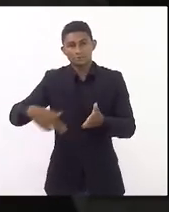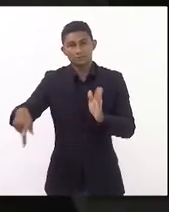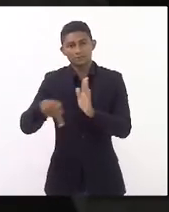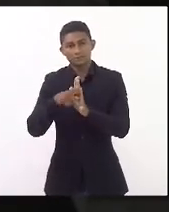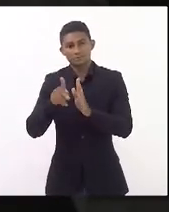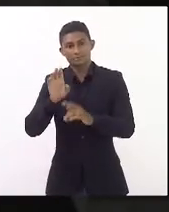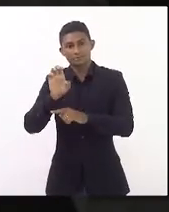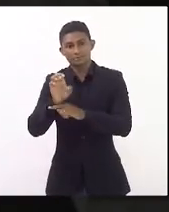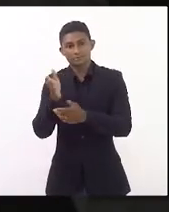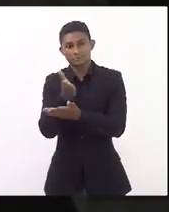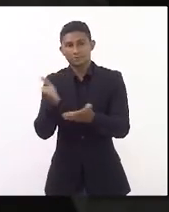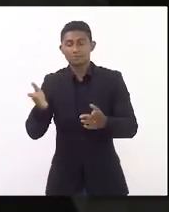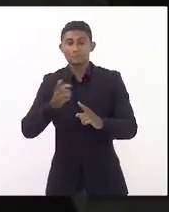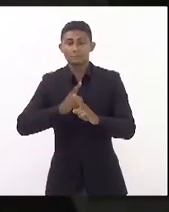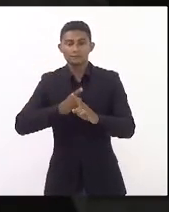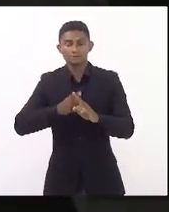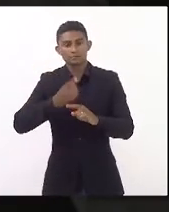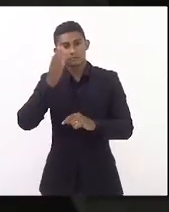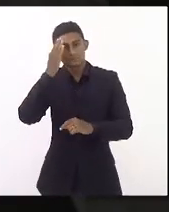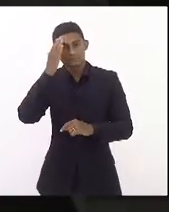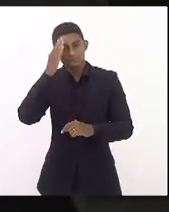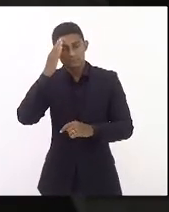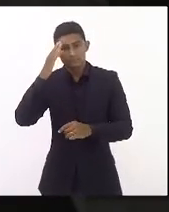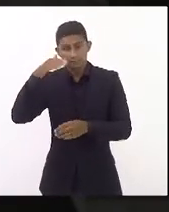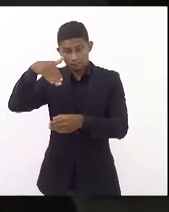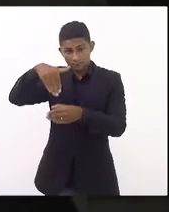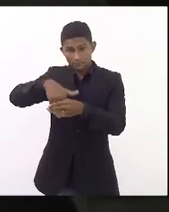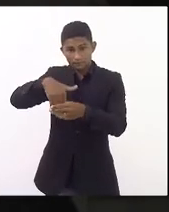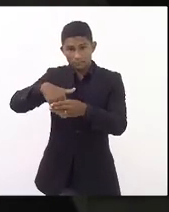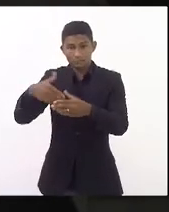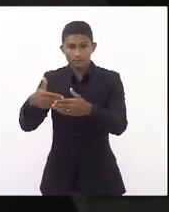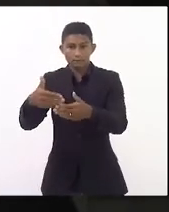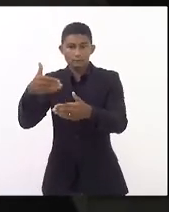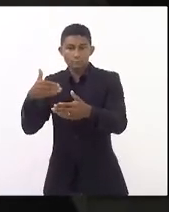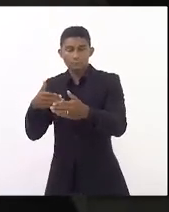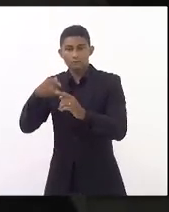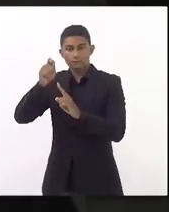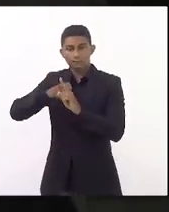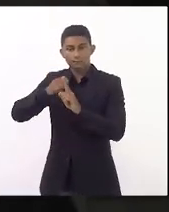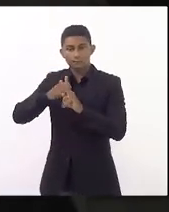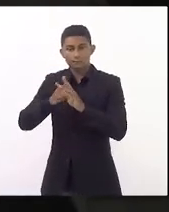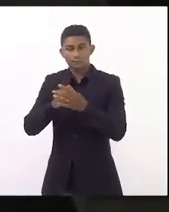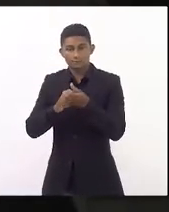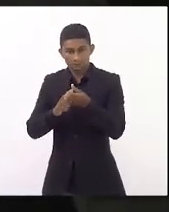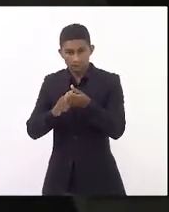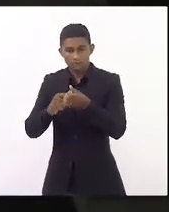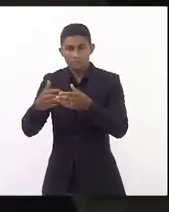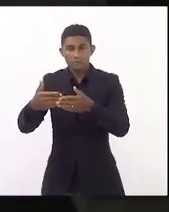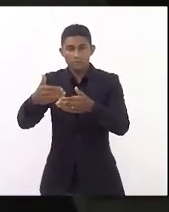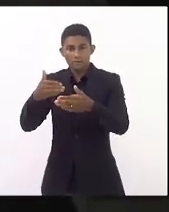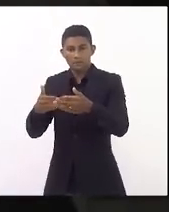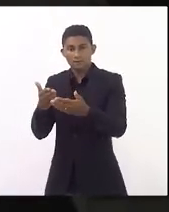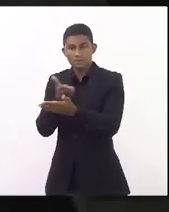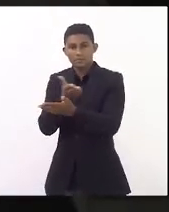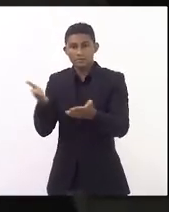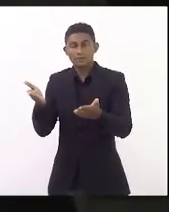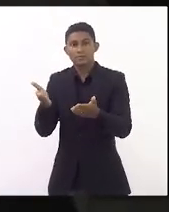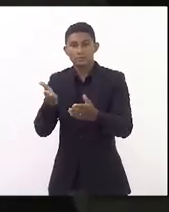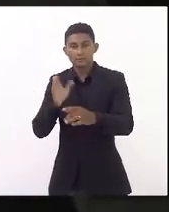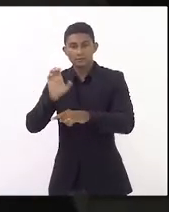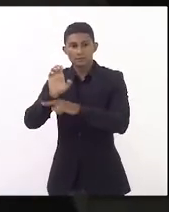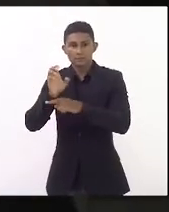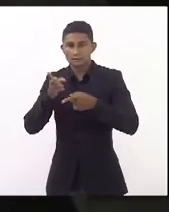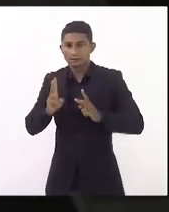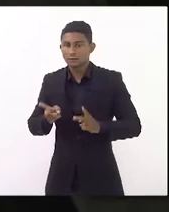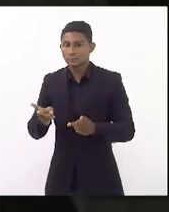porque 6 meses antes das eleições, eles não poderiam mais ser secretários de Estado, ordenadores